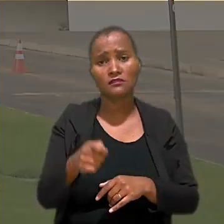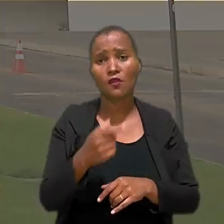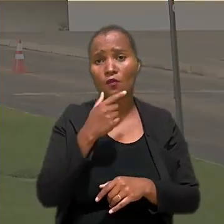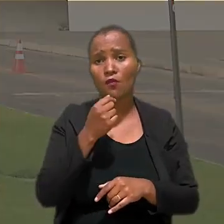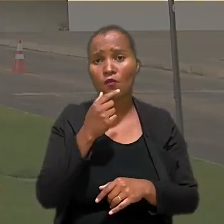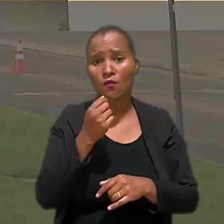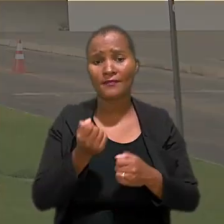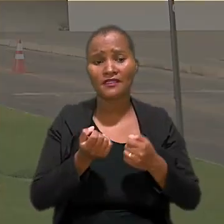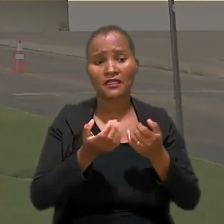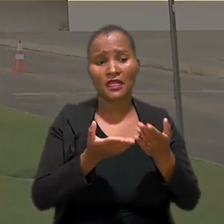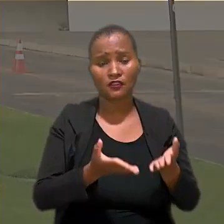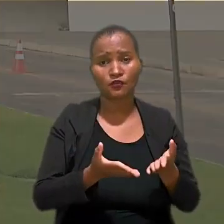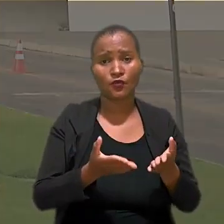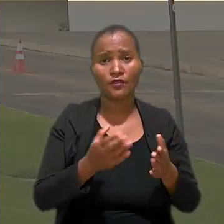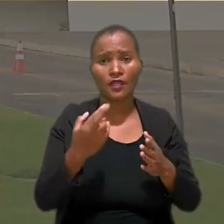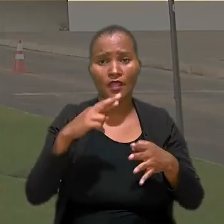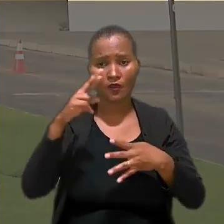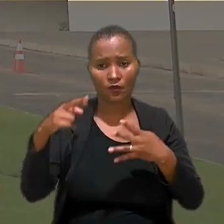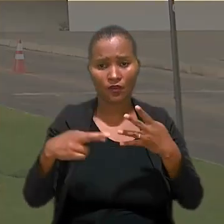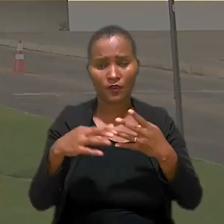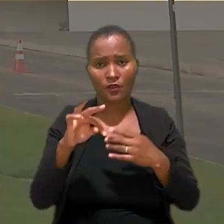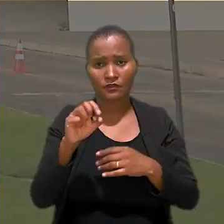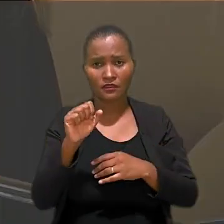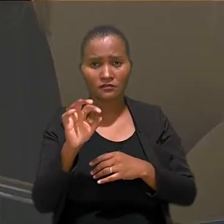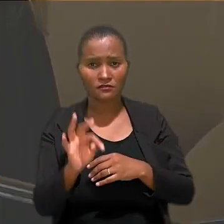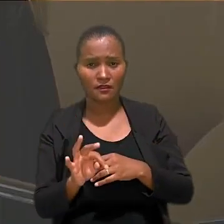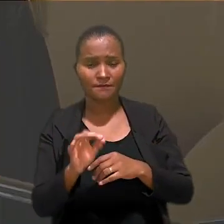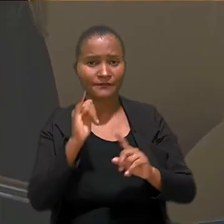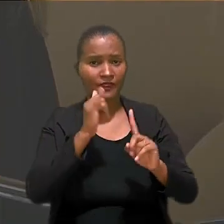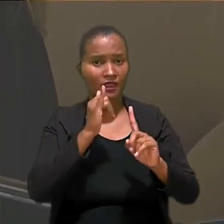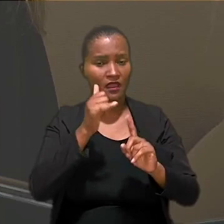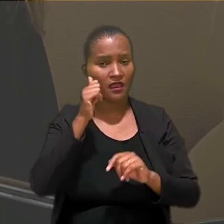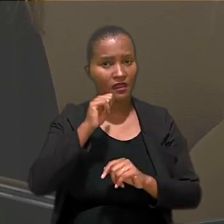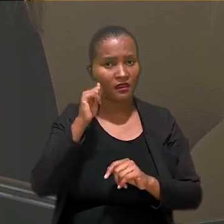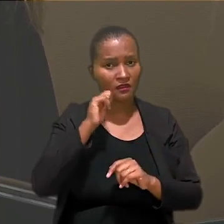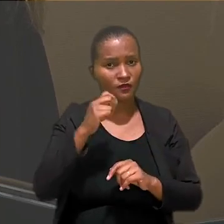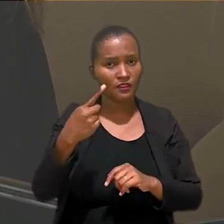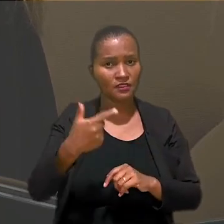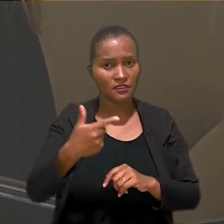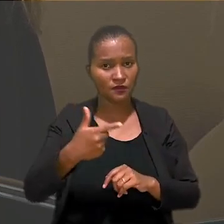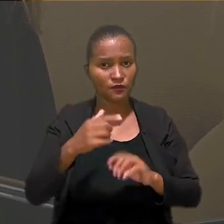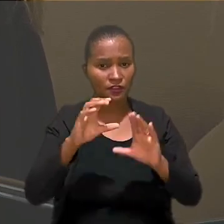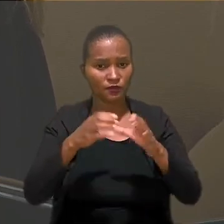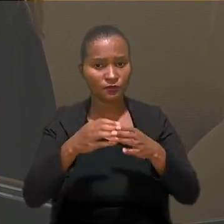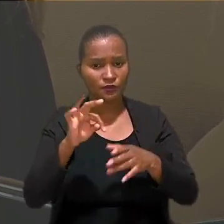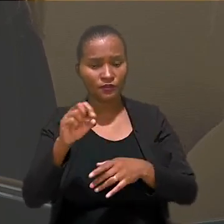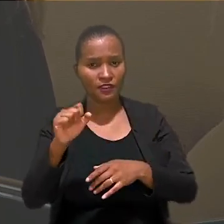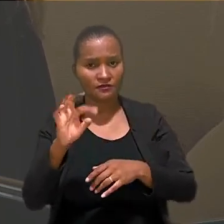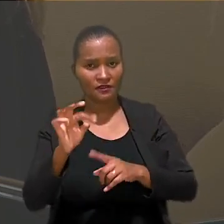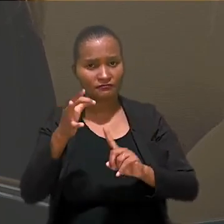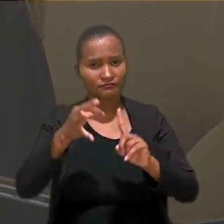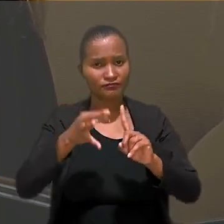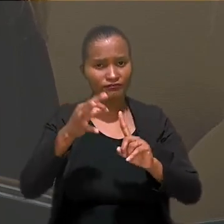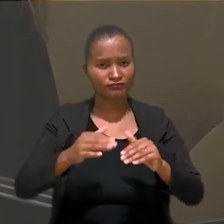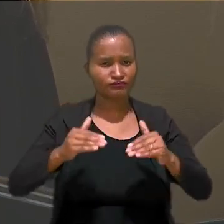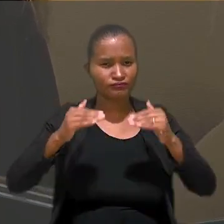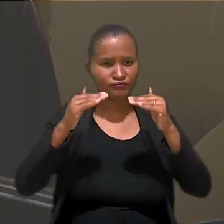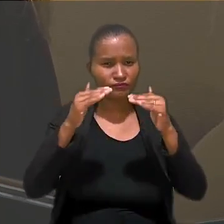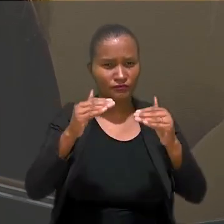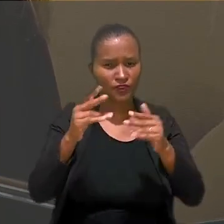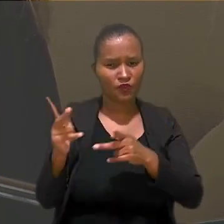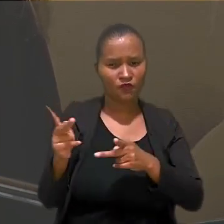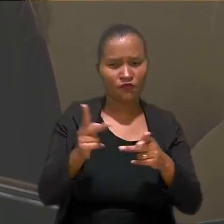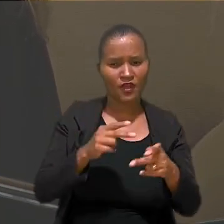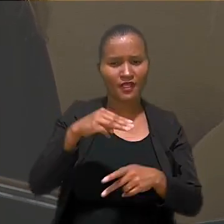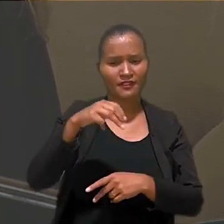decisão, o entregador recorreu ao Tribunal Superior do Trabalho. A relatora na segunda turma do TST foi a desembargadora convocada